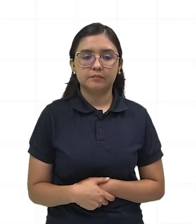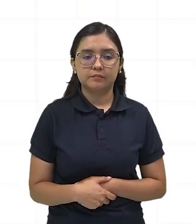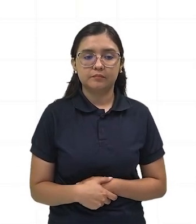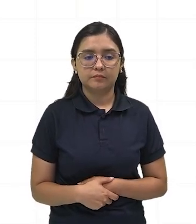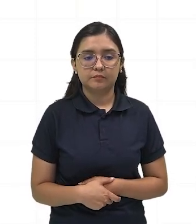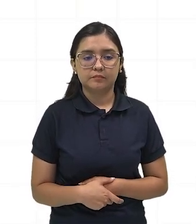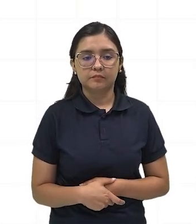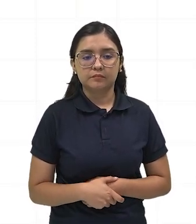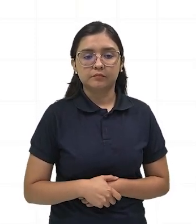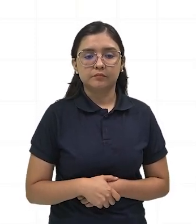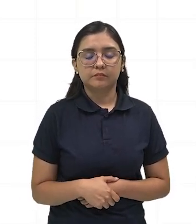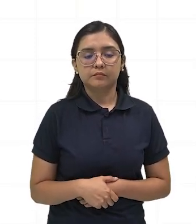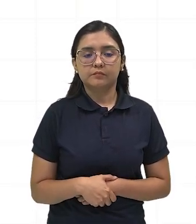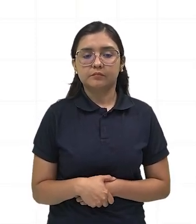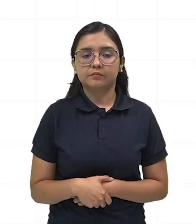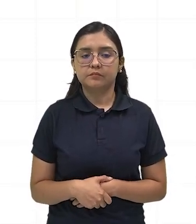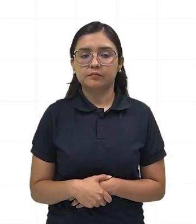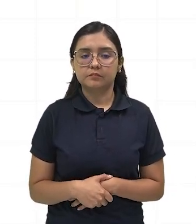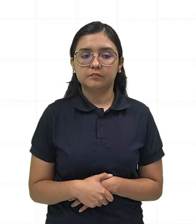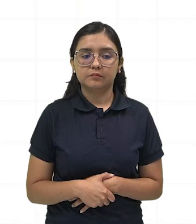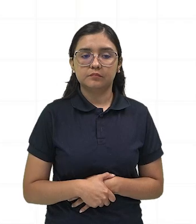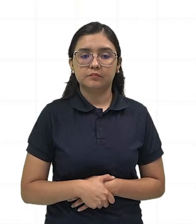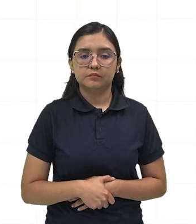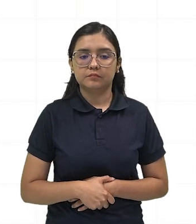Produção e tempo de trabalho.